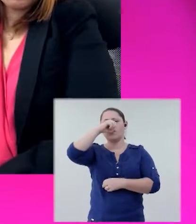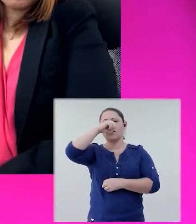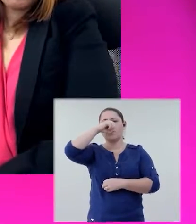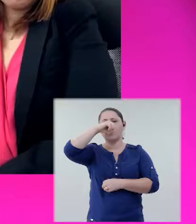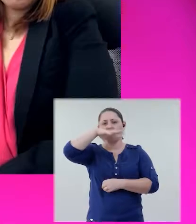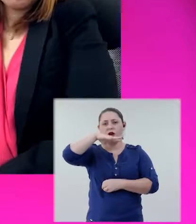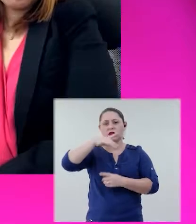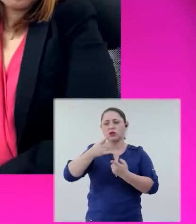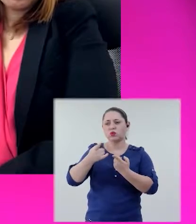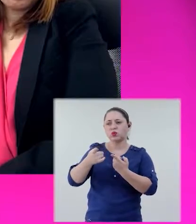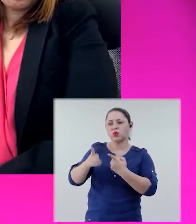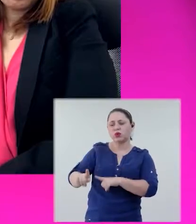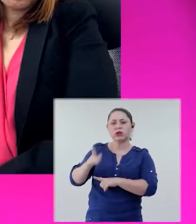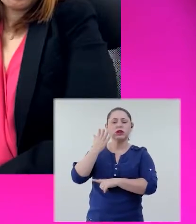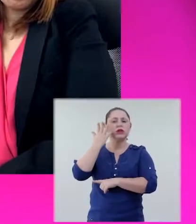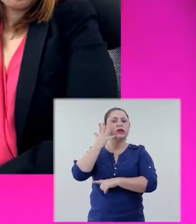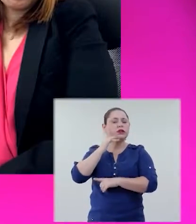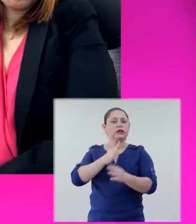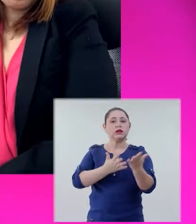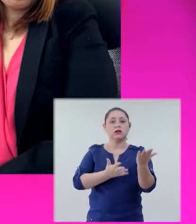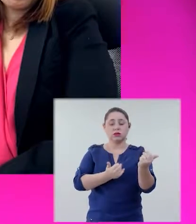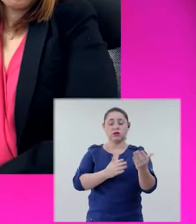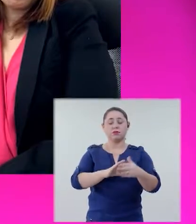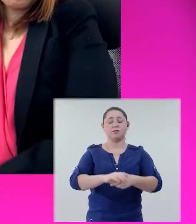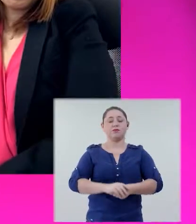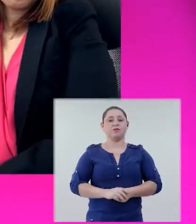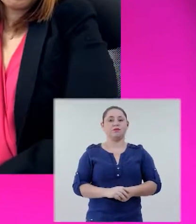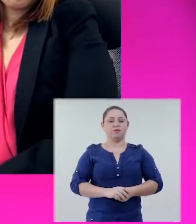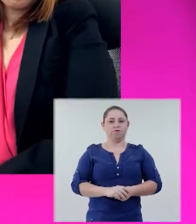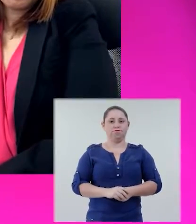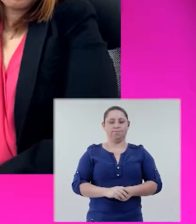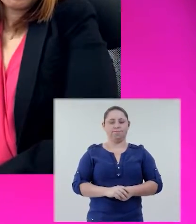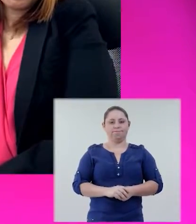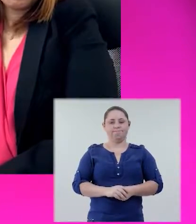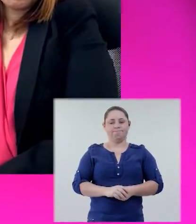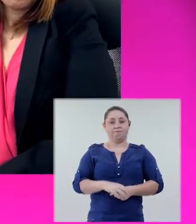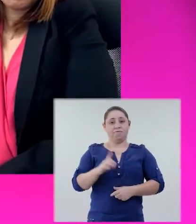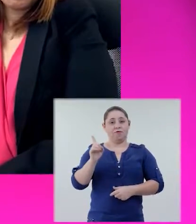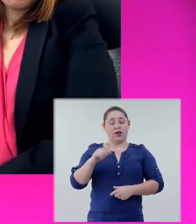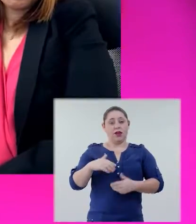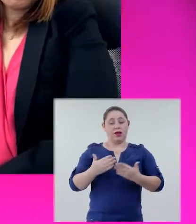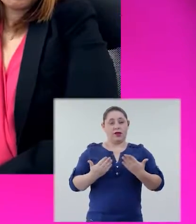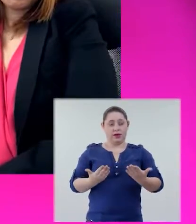como violência contra a criança e o adolescente.